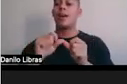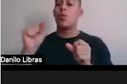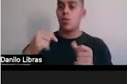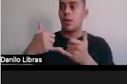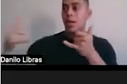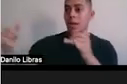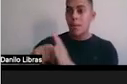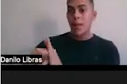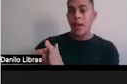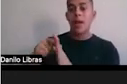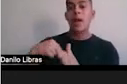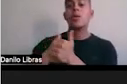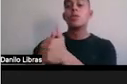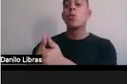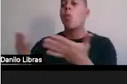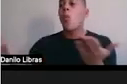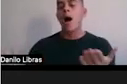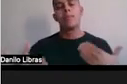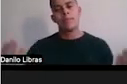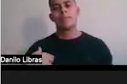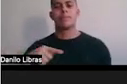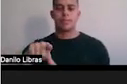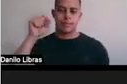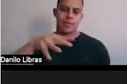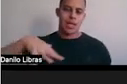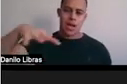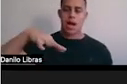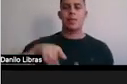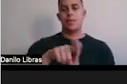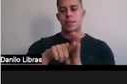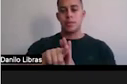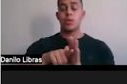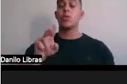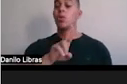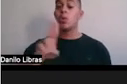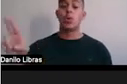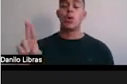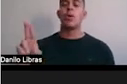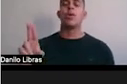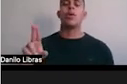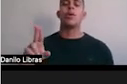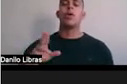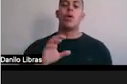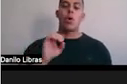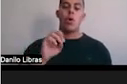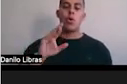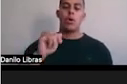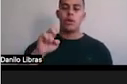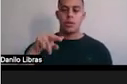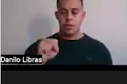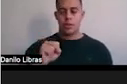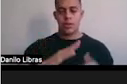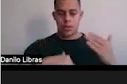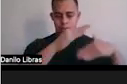seguir? E eu optei, então, por trabalhar numa área de pesquisa que chama Origens Desenvolvimentistas da Saúde